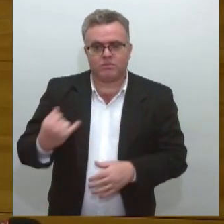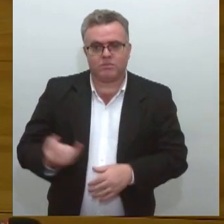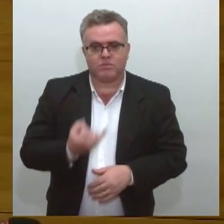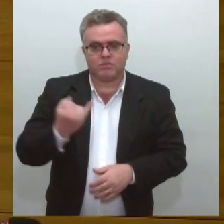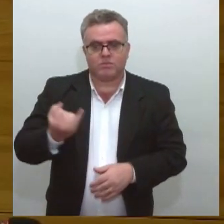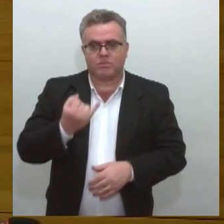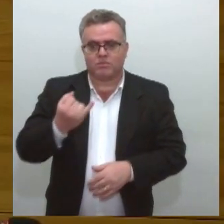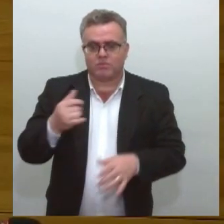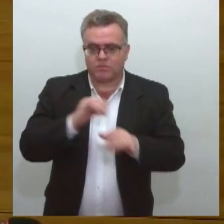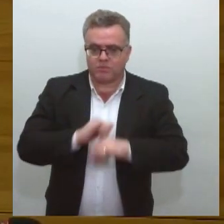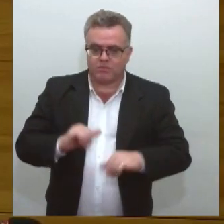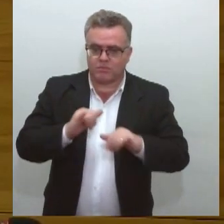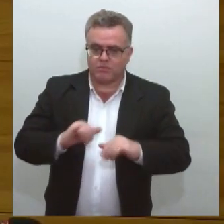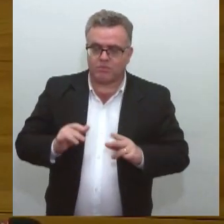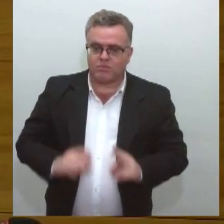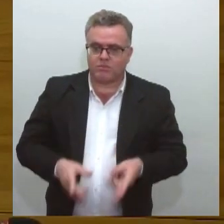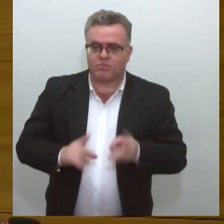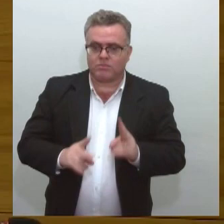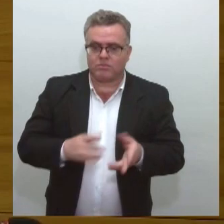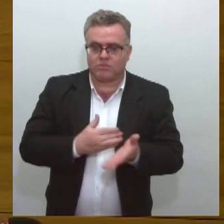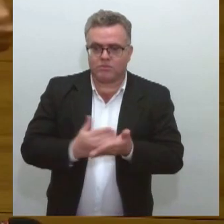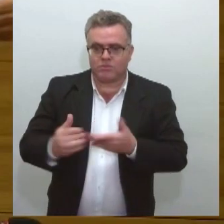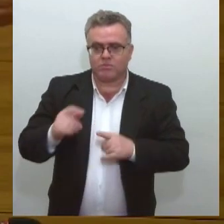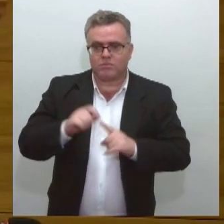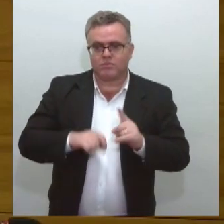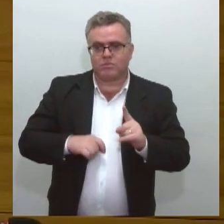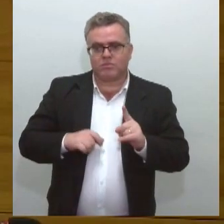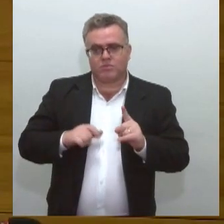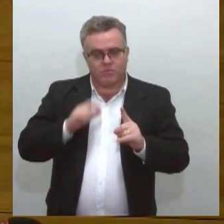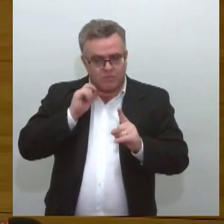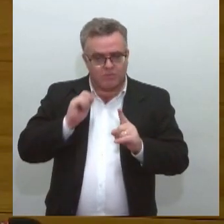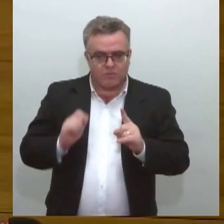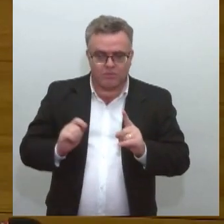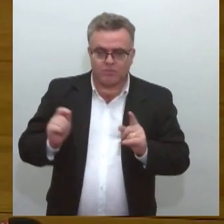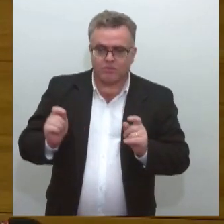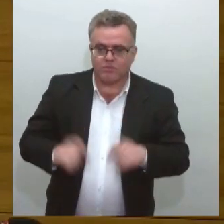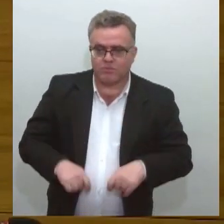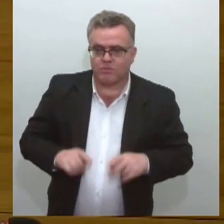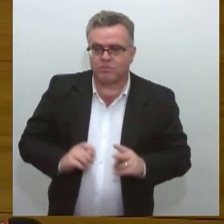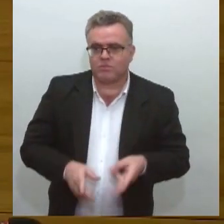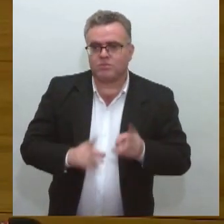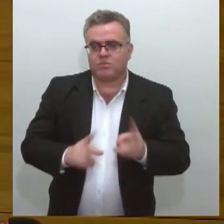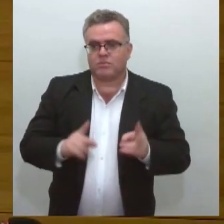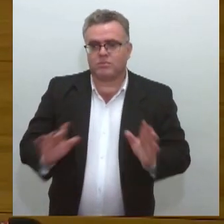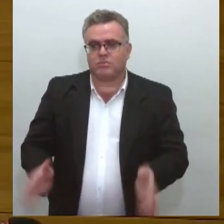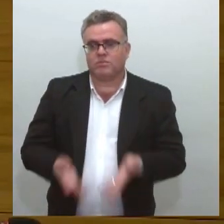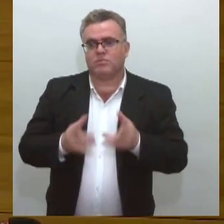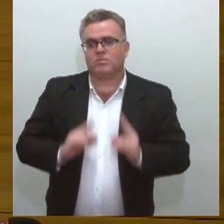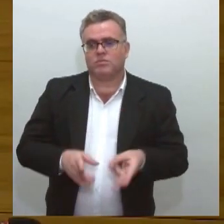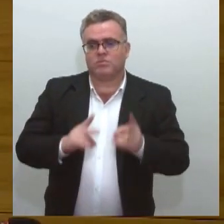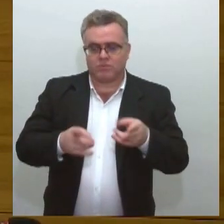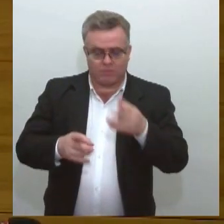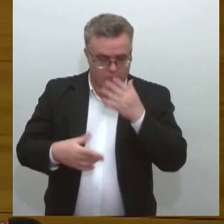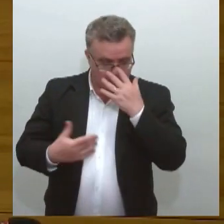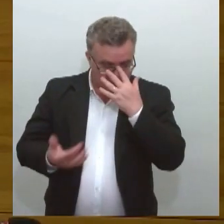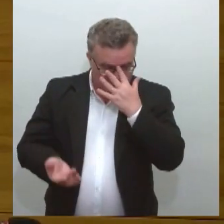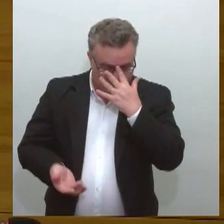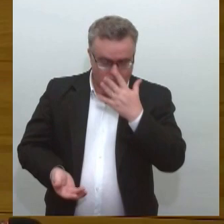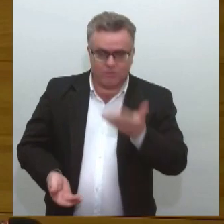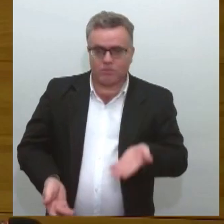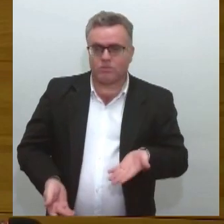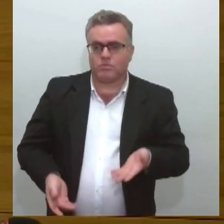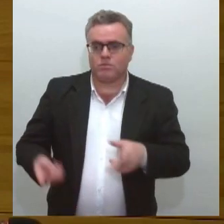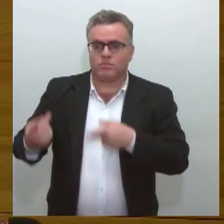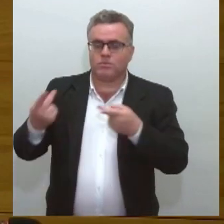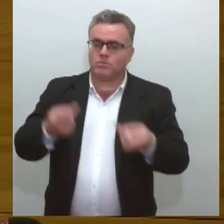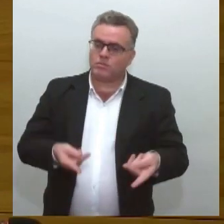gente já iniciou o mês de abril bastante agitado aqui na Casa Legislativa, porque através do projeto Visita a Casa do Povo, o